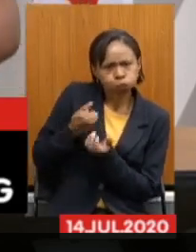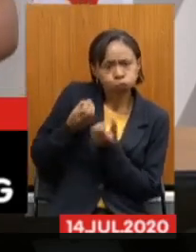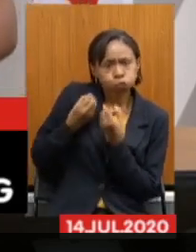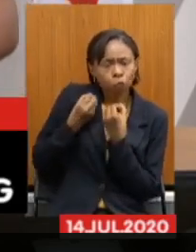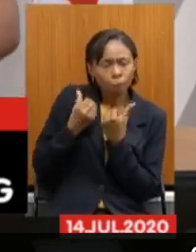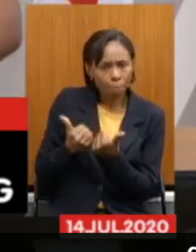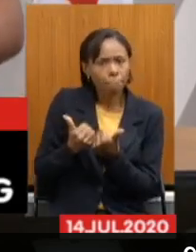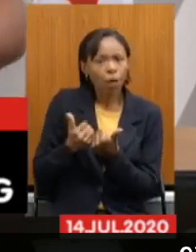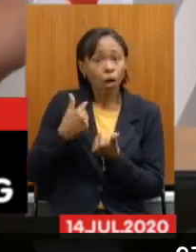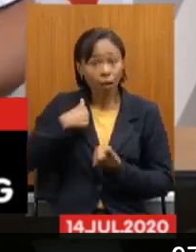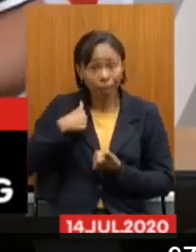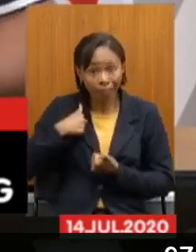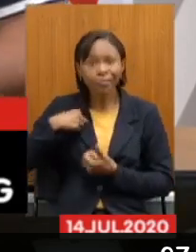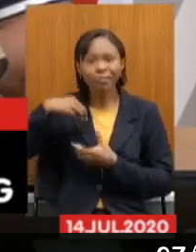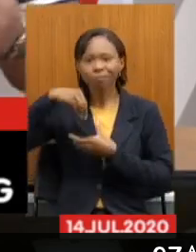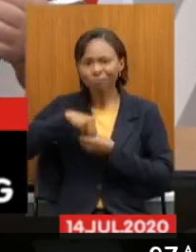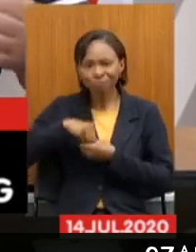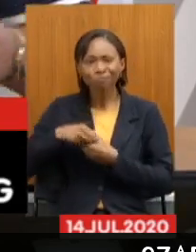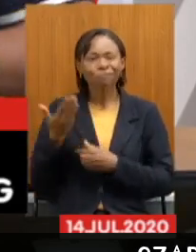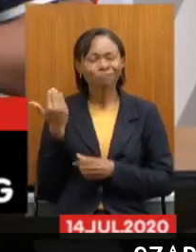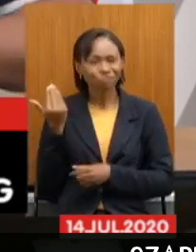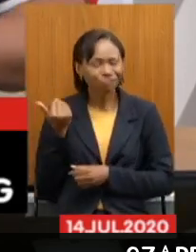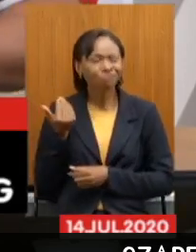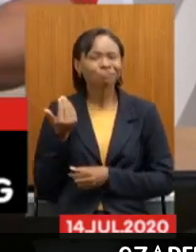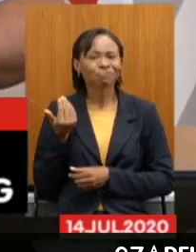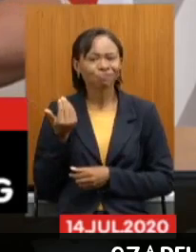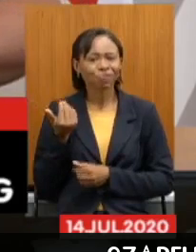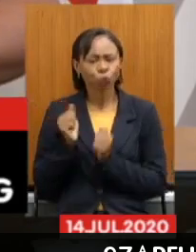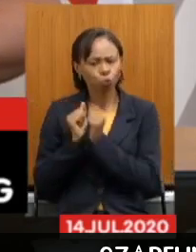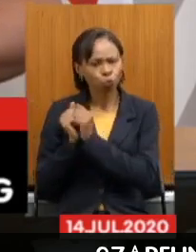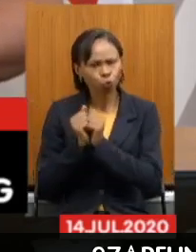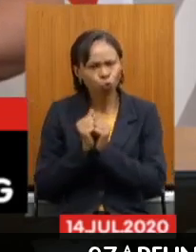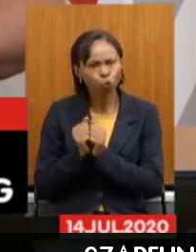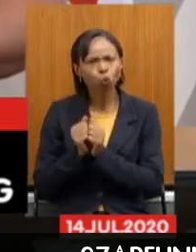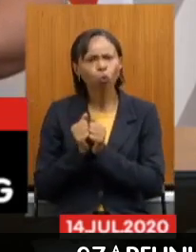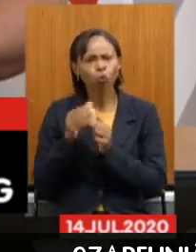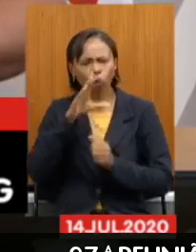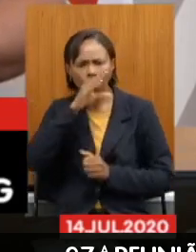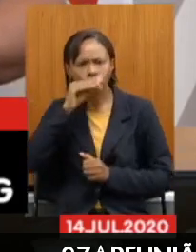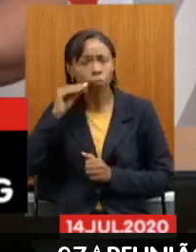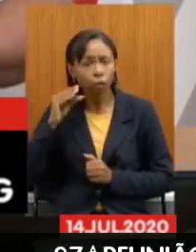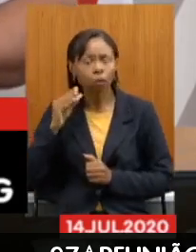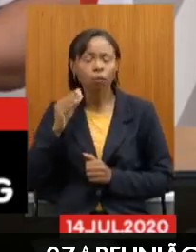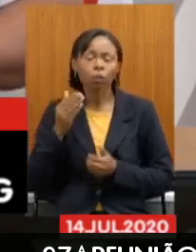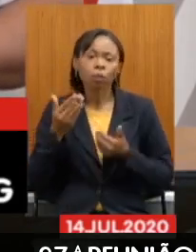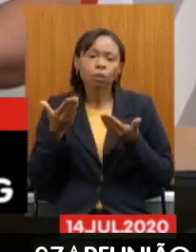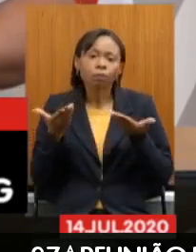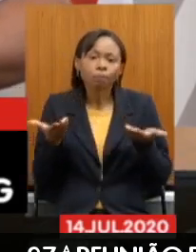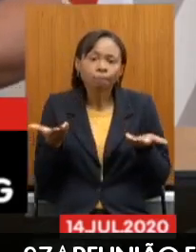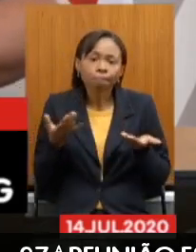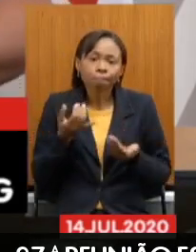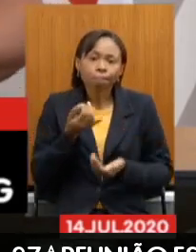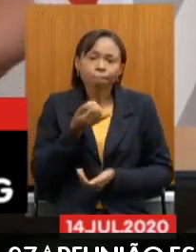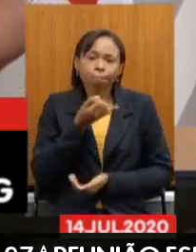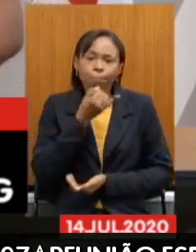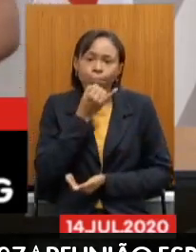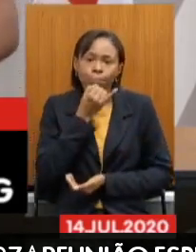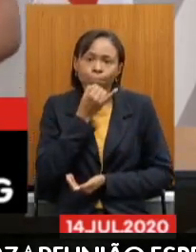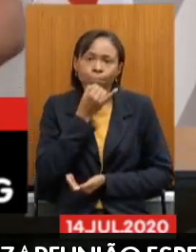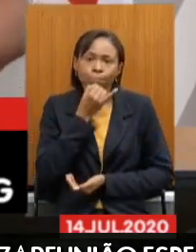dentro, acompanhando, representando os servidores do MP. E é com muita tristeza que eu